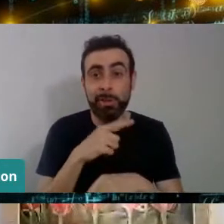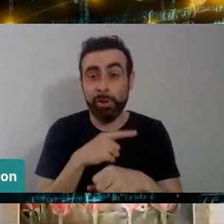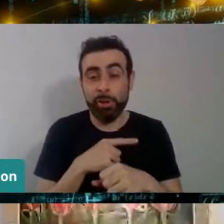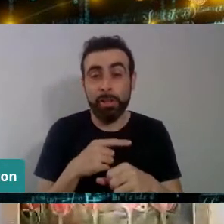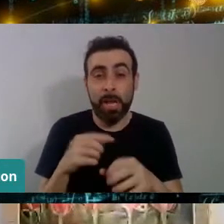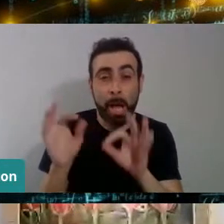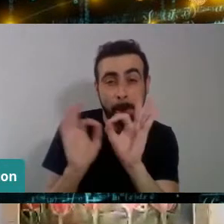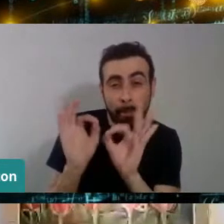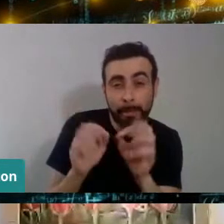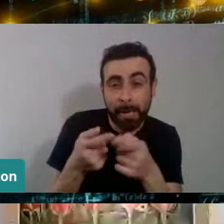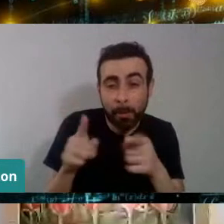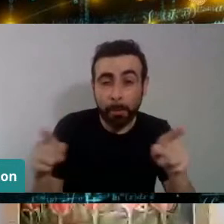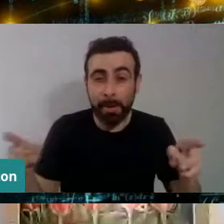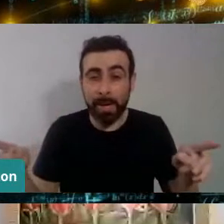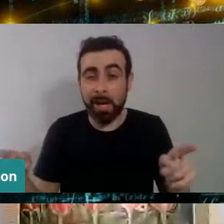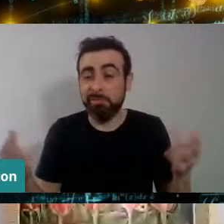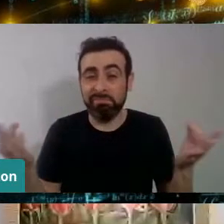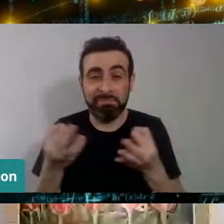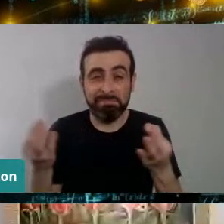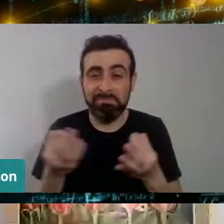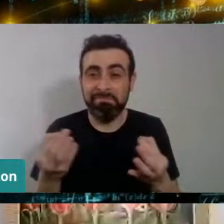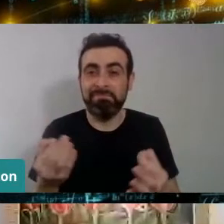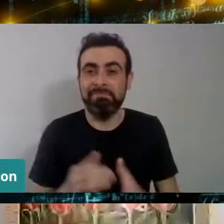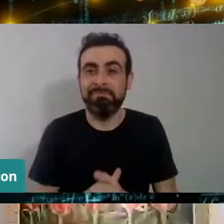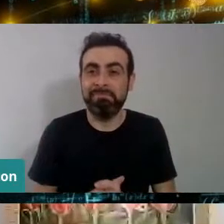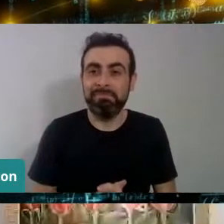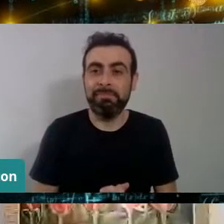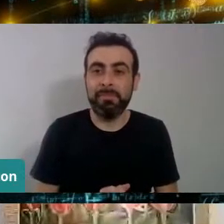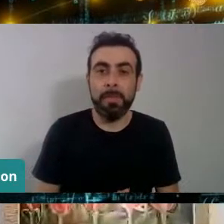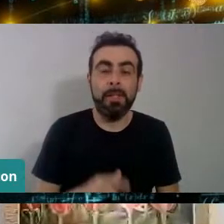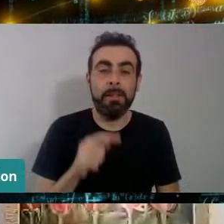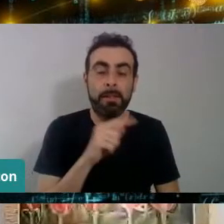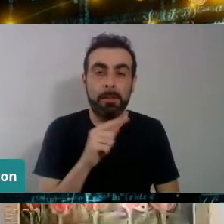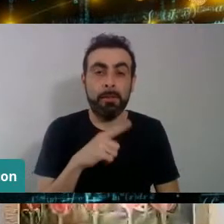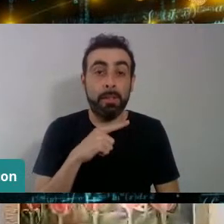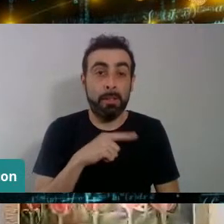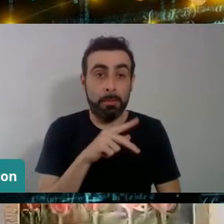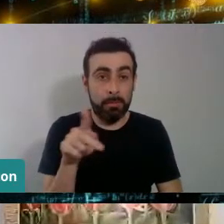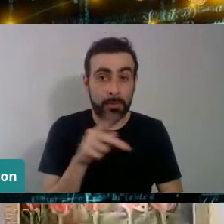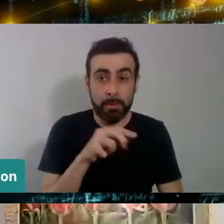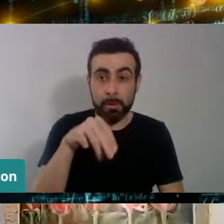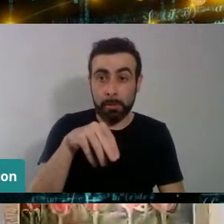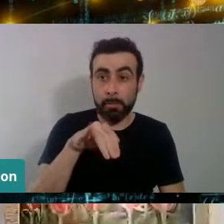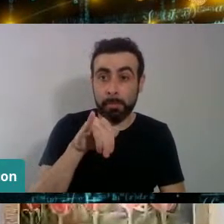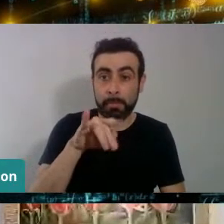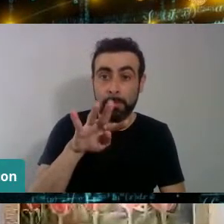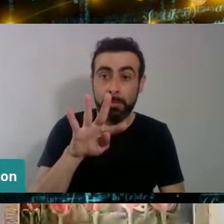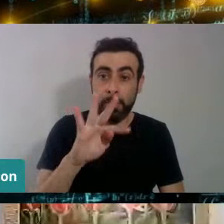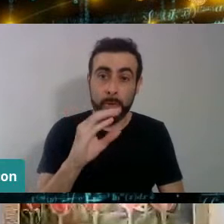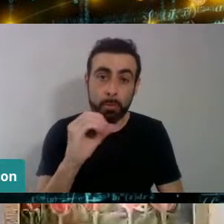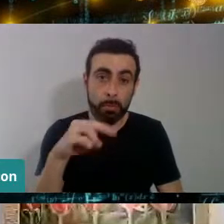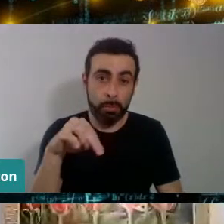cara espetacular, viu? Muito competente. É o Milton Garcia. Isso, né? Ele